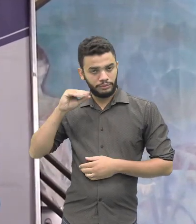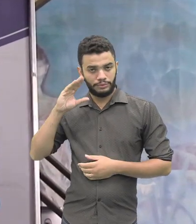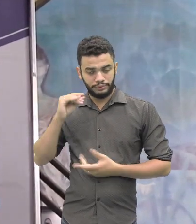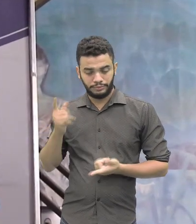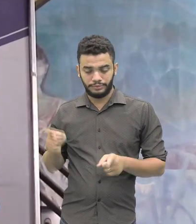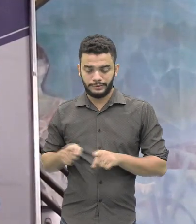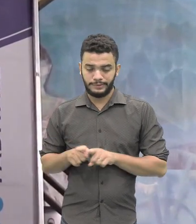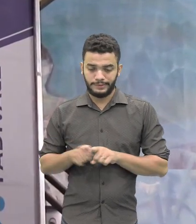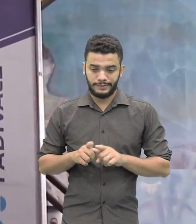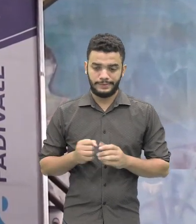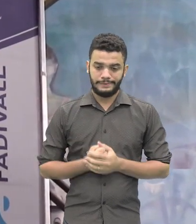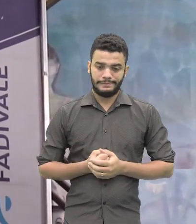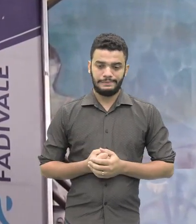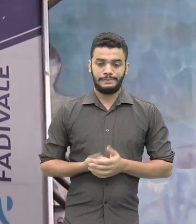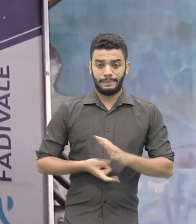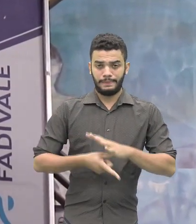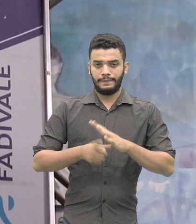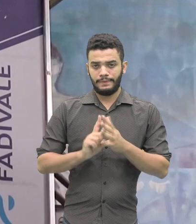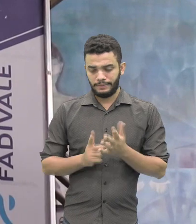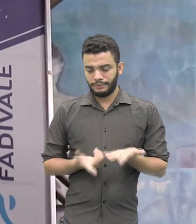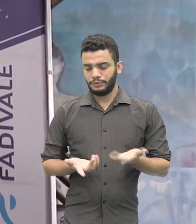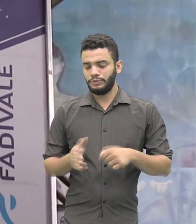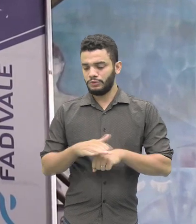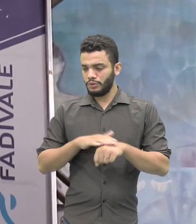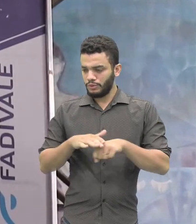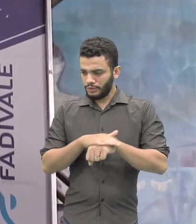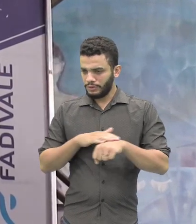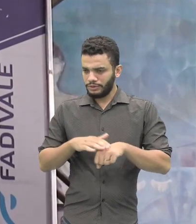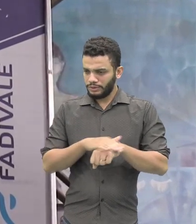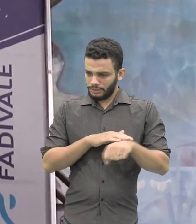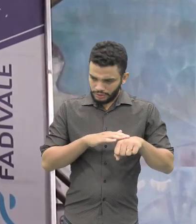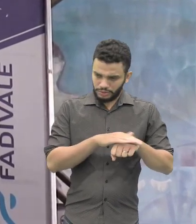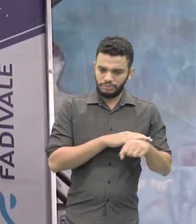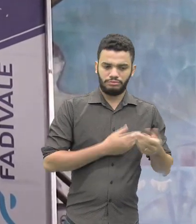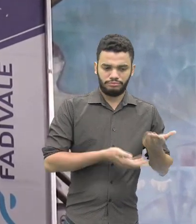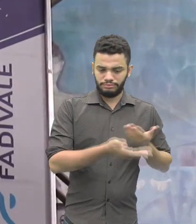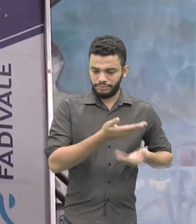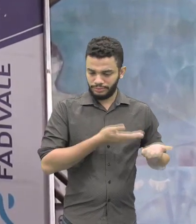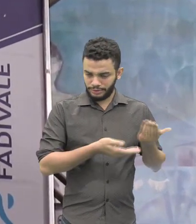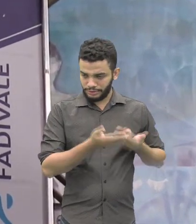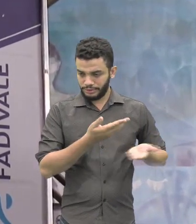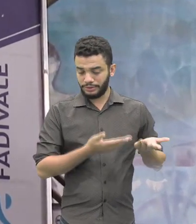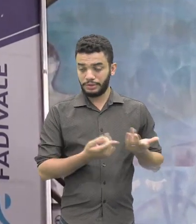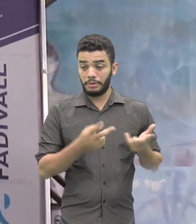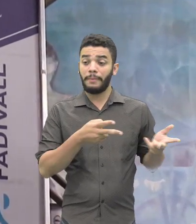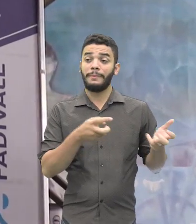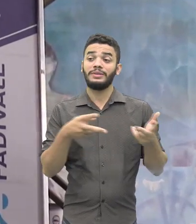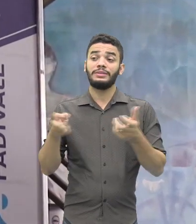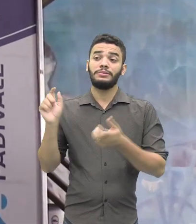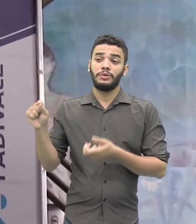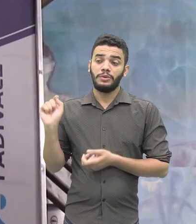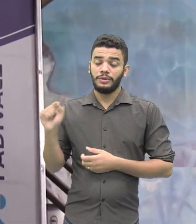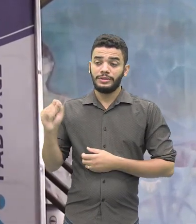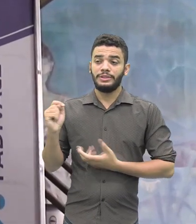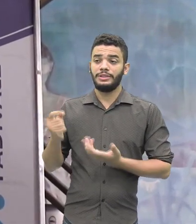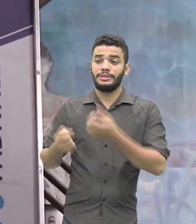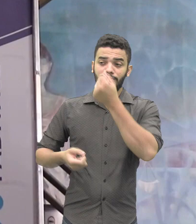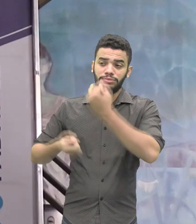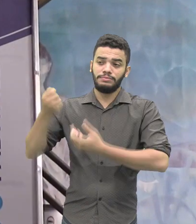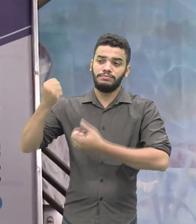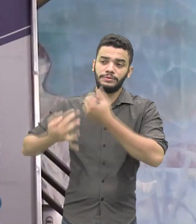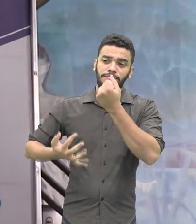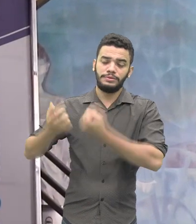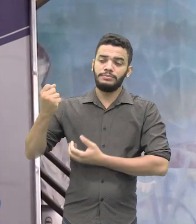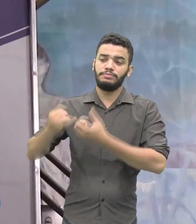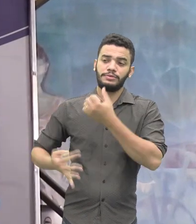certeza que aquilo que vai ser ministrado falado argumentado discutido durante esses